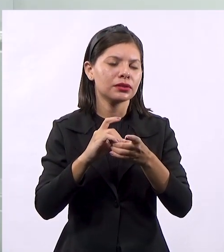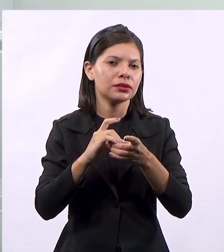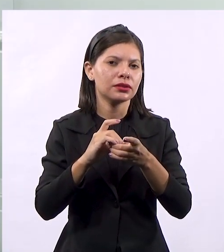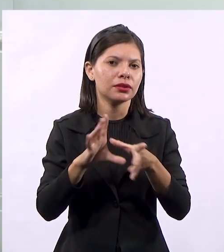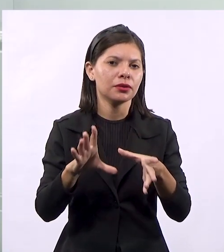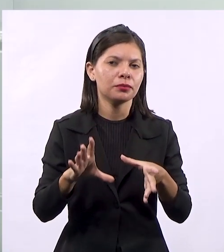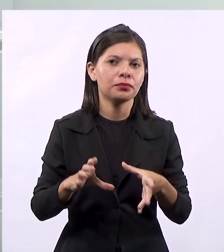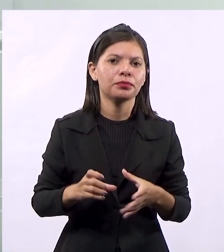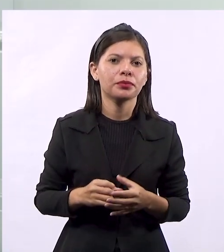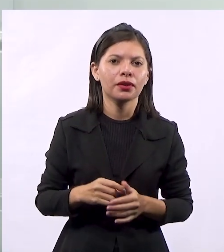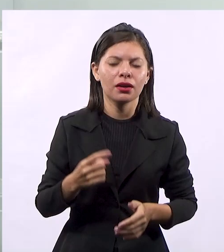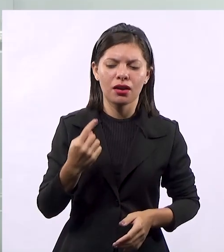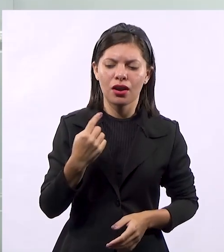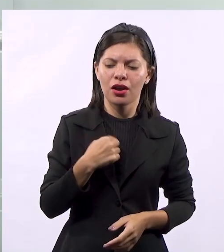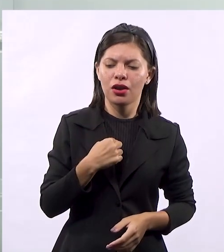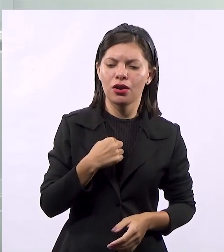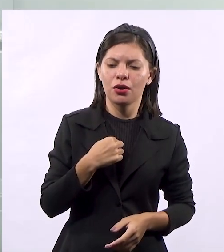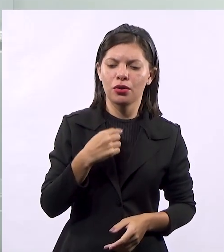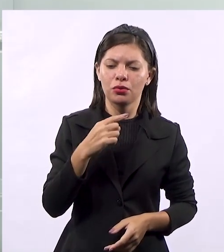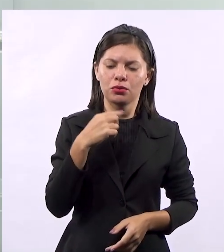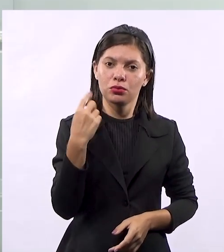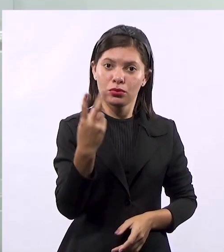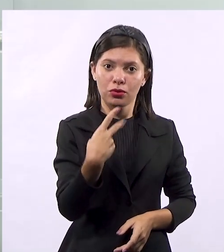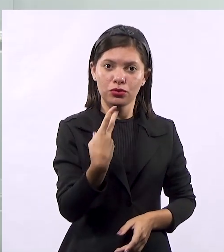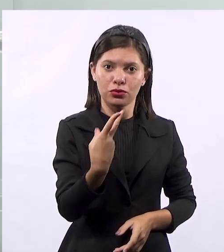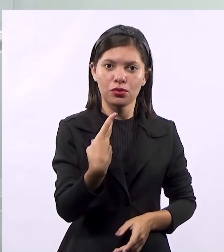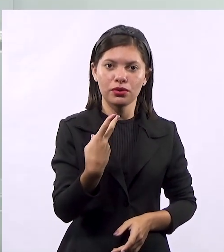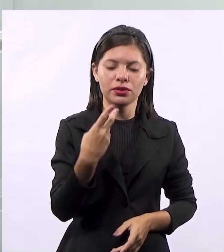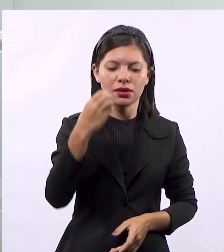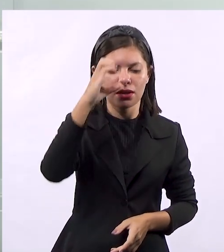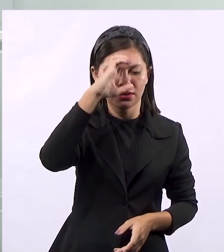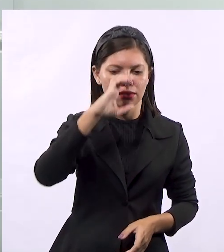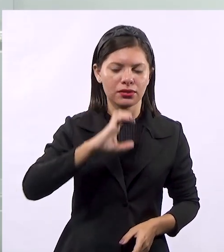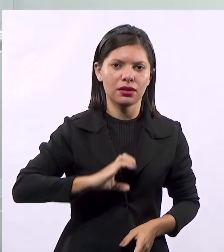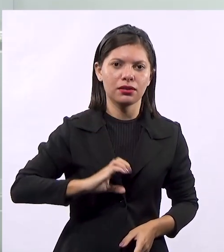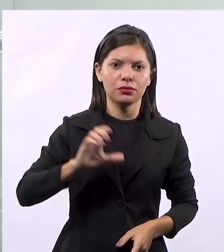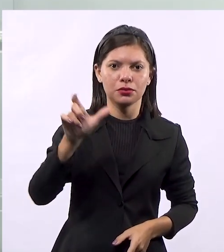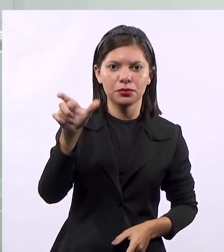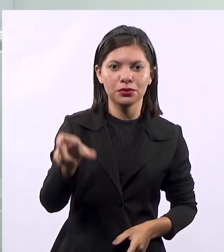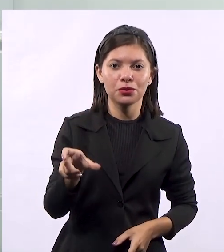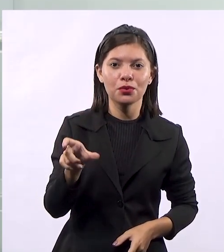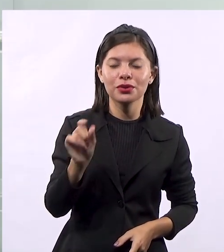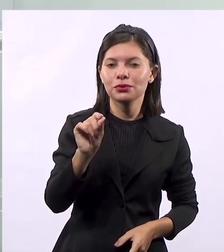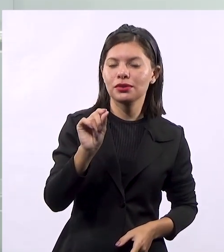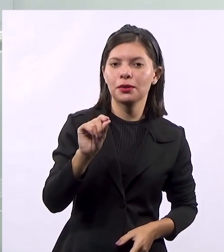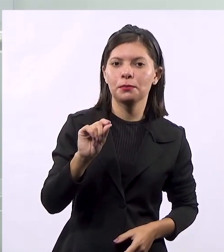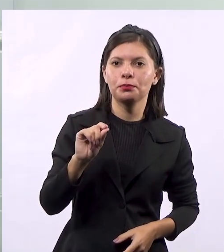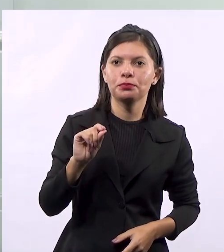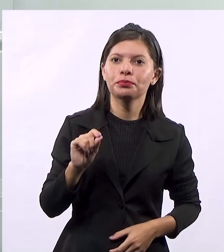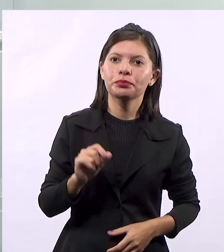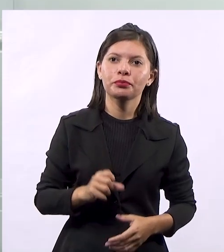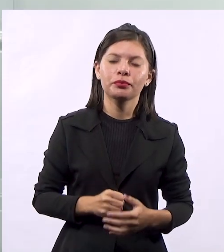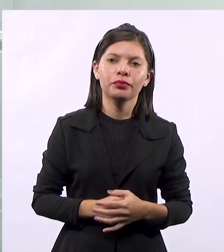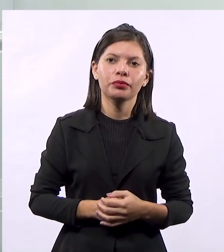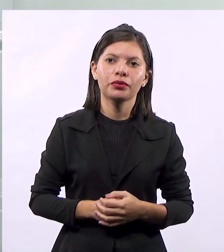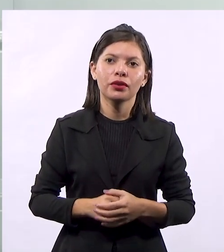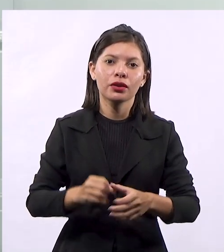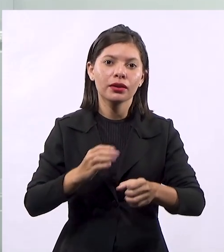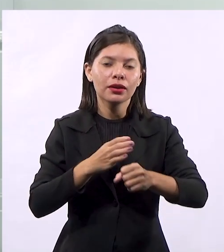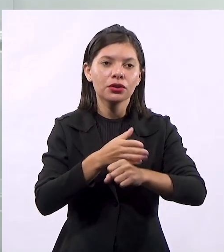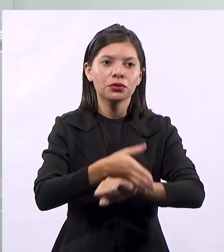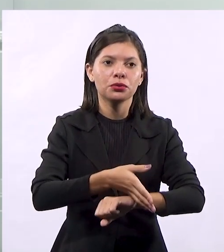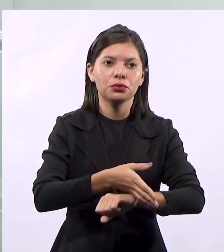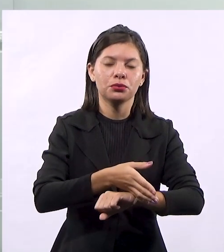o que é cidadania? Bom, cidadania se distingue um pouco de democracia. Quando eu falo que eu sou uma